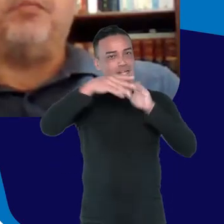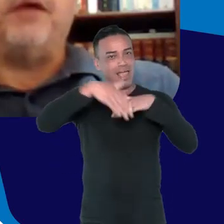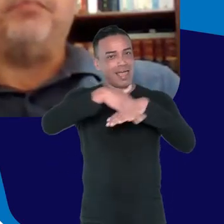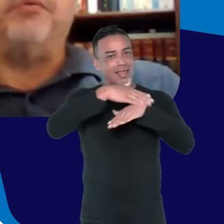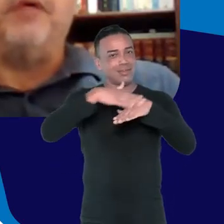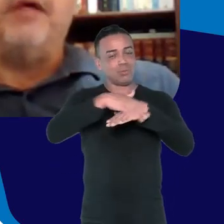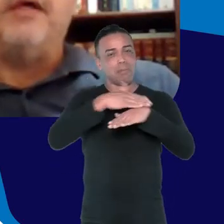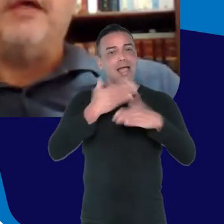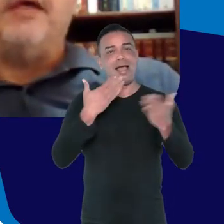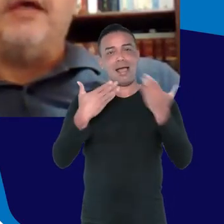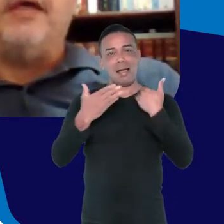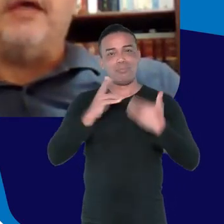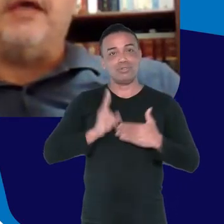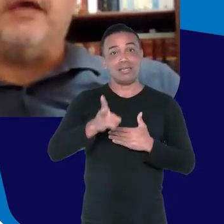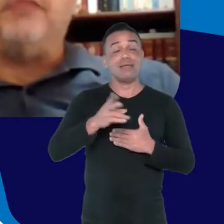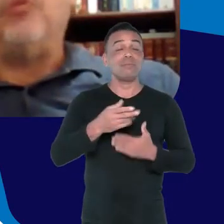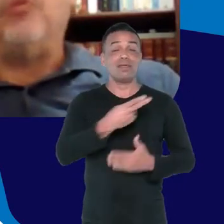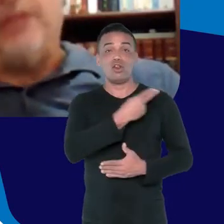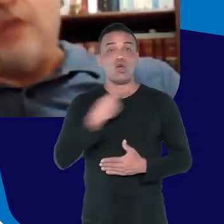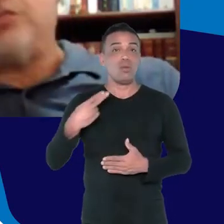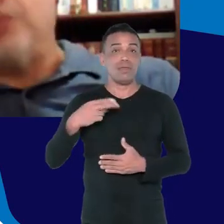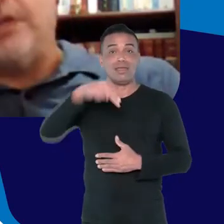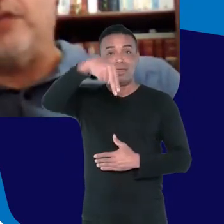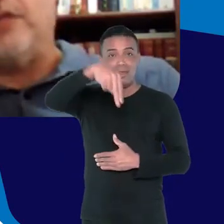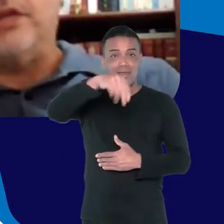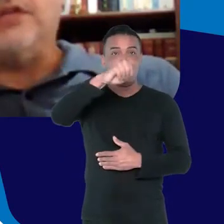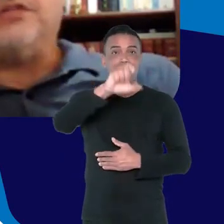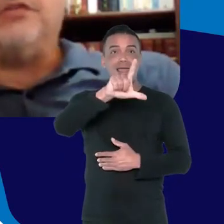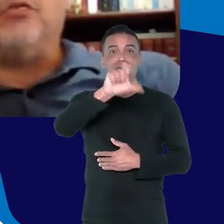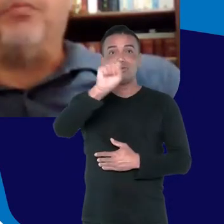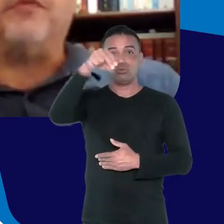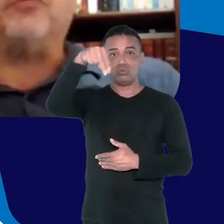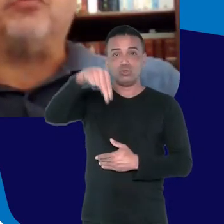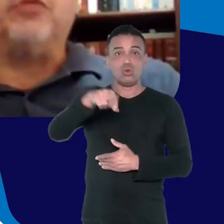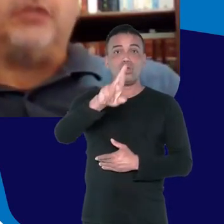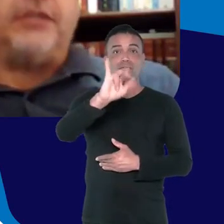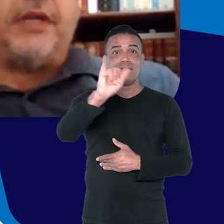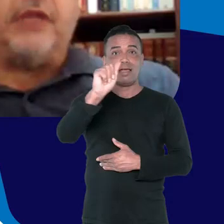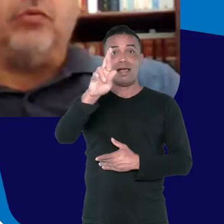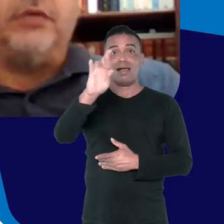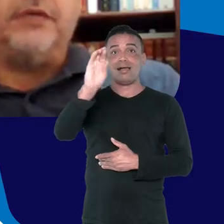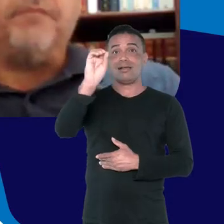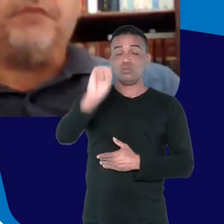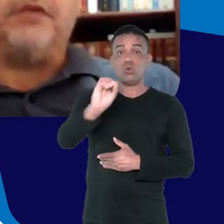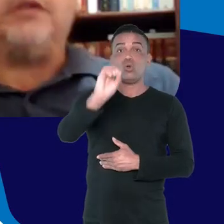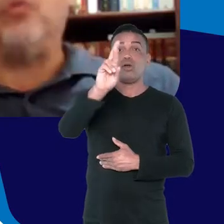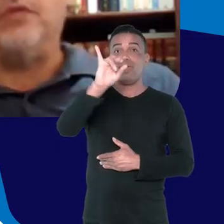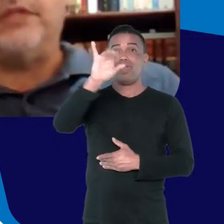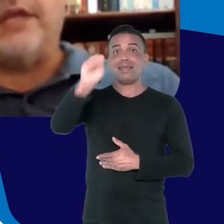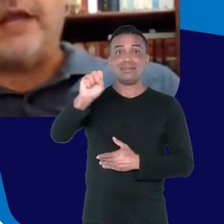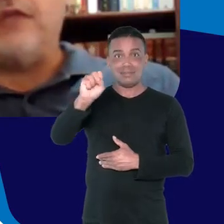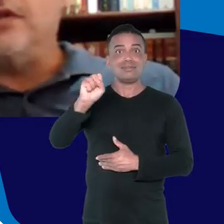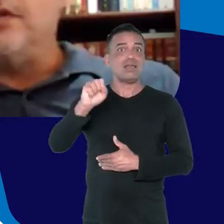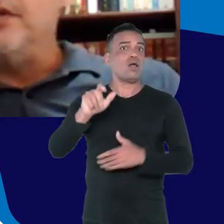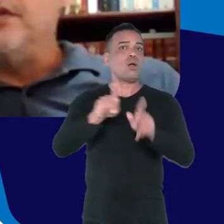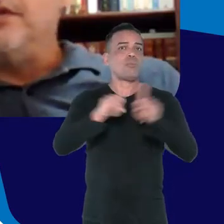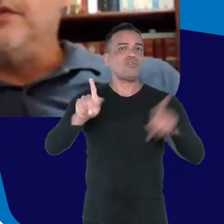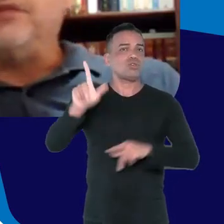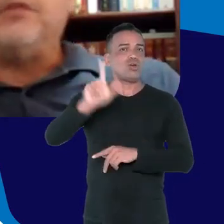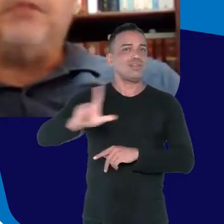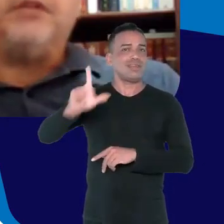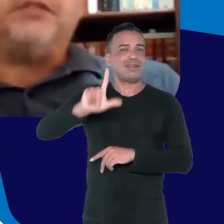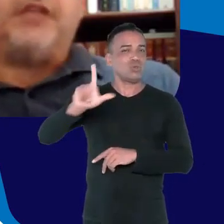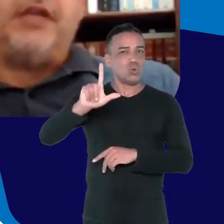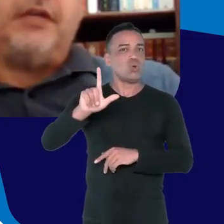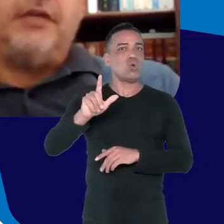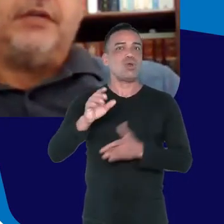dois aparece em 2 retângulos postos lado a lado horizontalmente. O fundo é composto das cores azul, azul escuro e laranja.